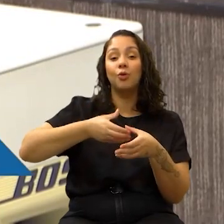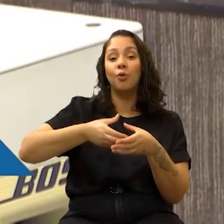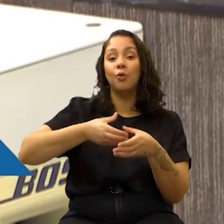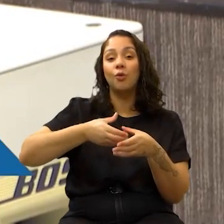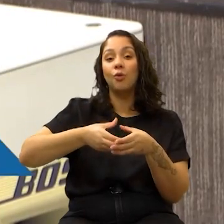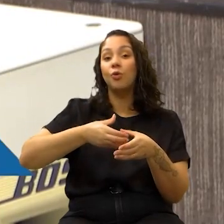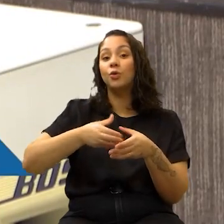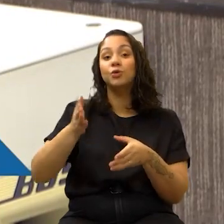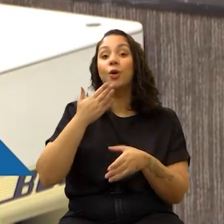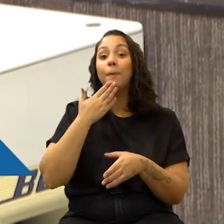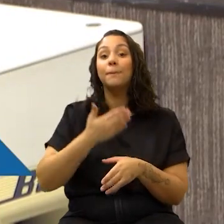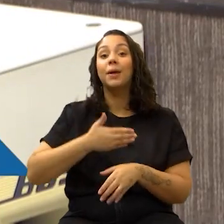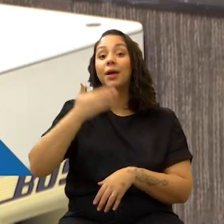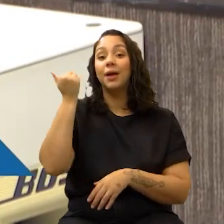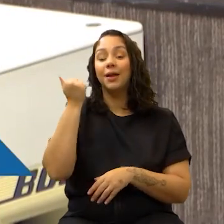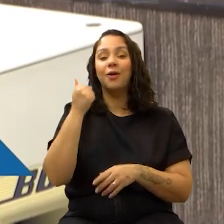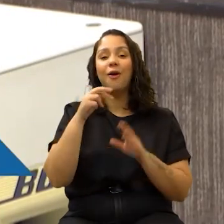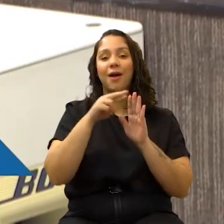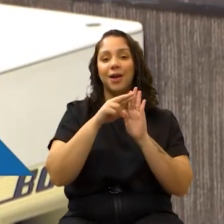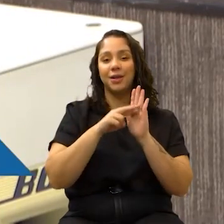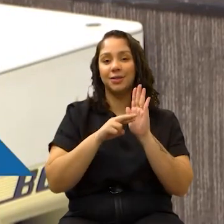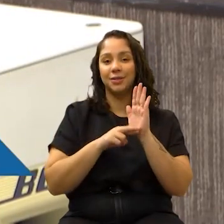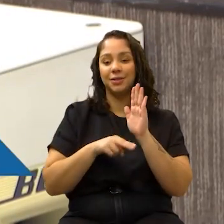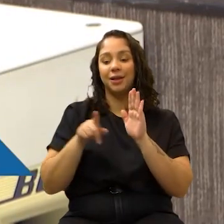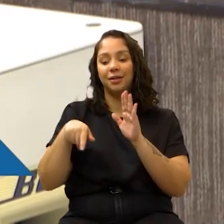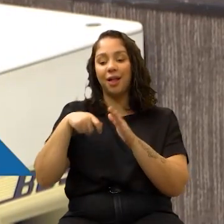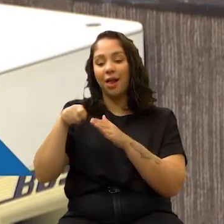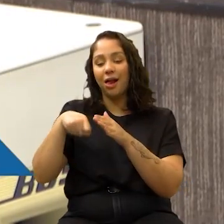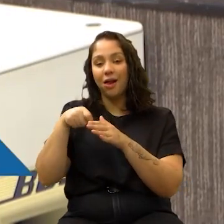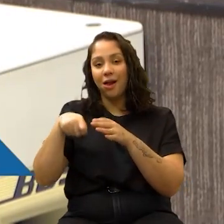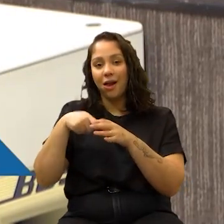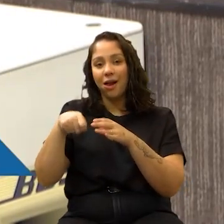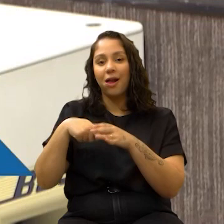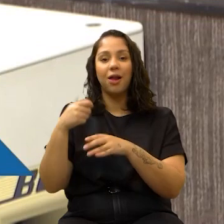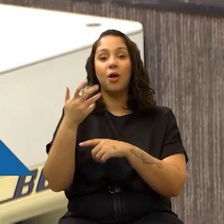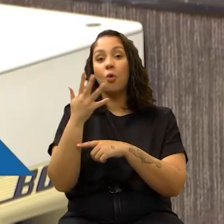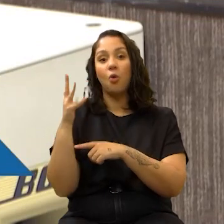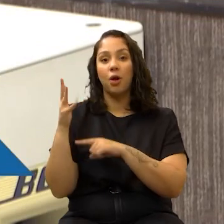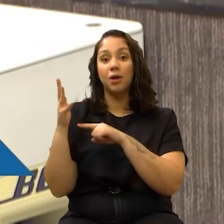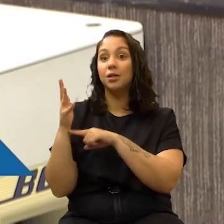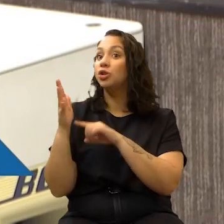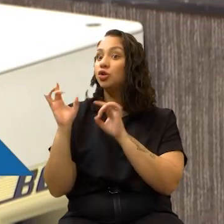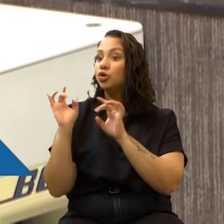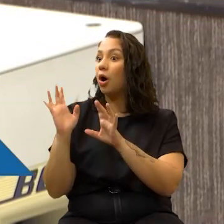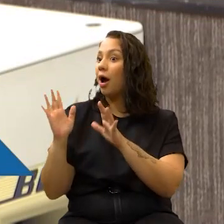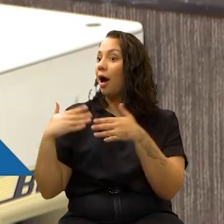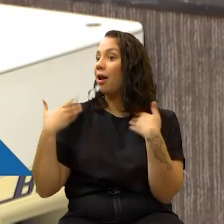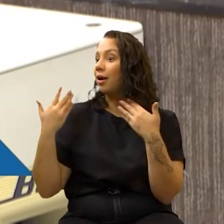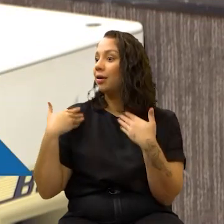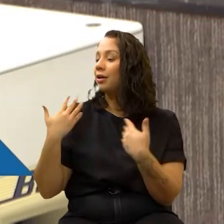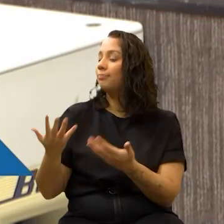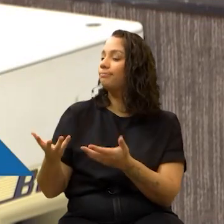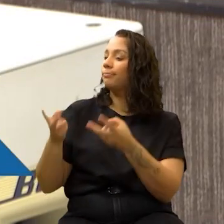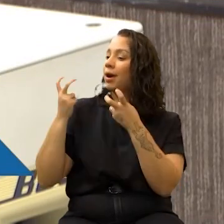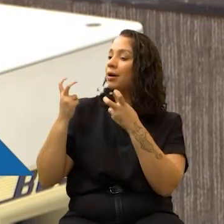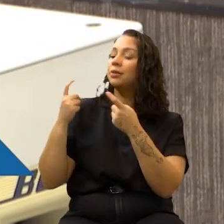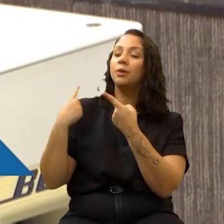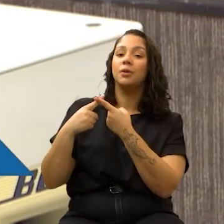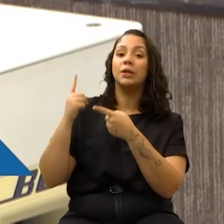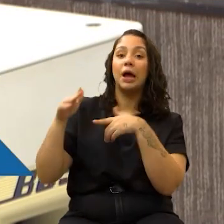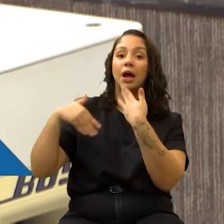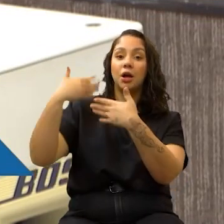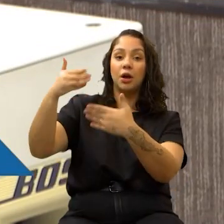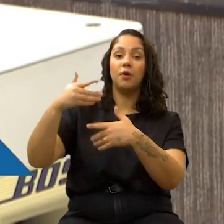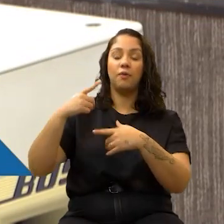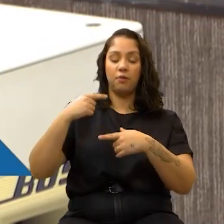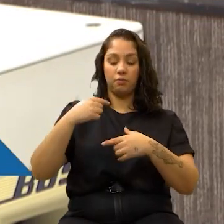um tipo de concurso para a melhor receita com relação ao Ora Pronobis. E quando você pesquisa essa planta, você só tem alegrias, porque ela